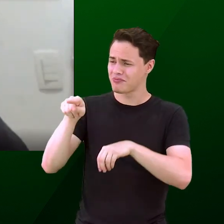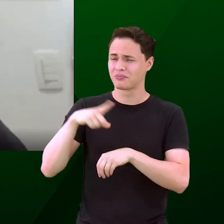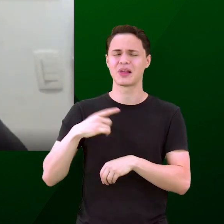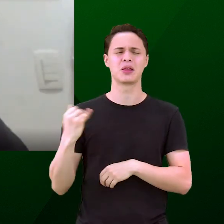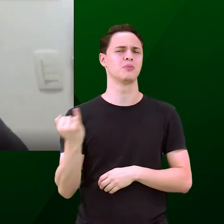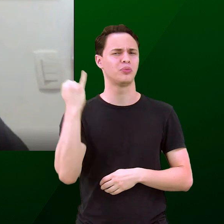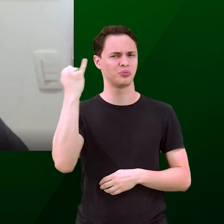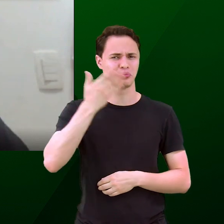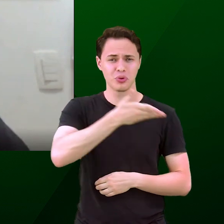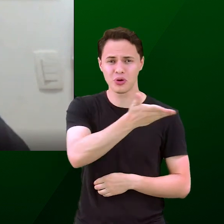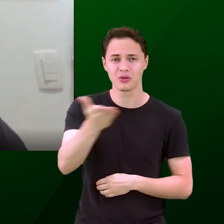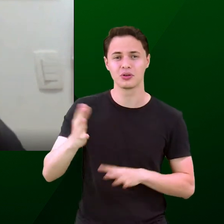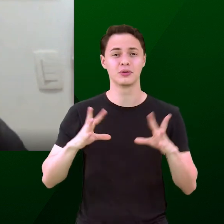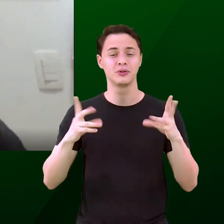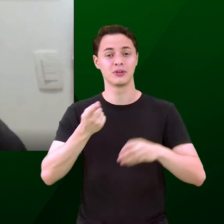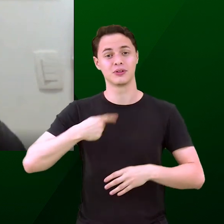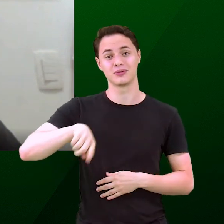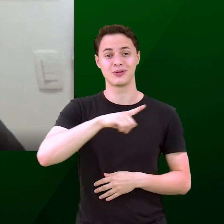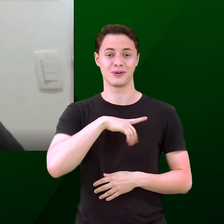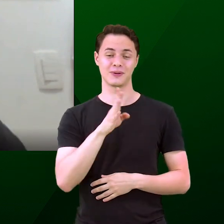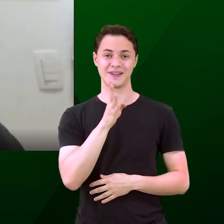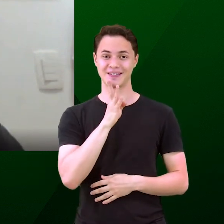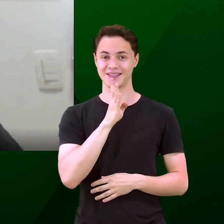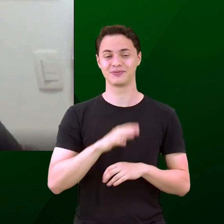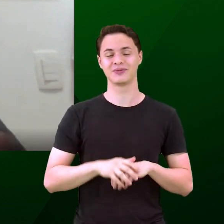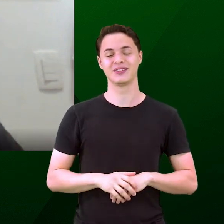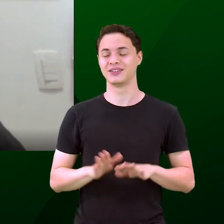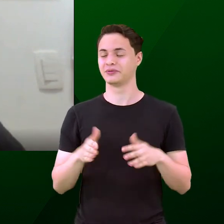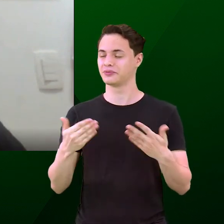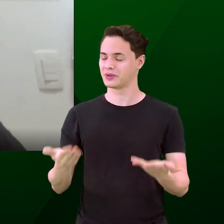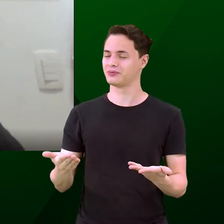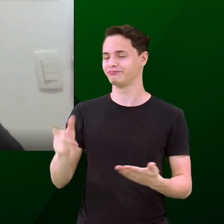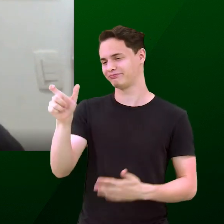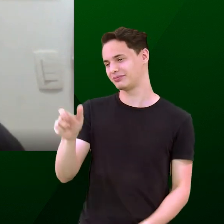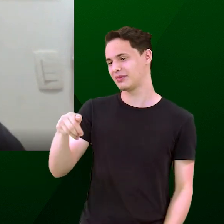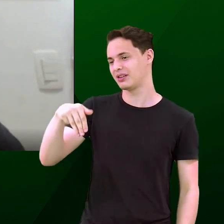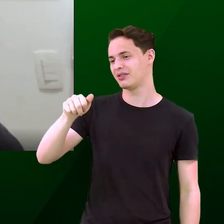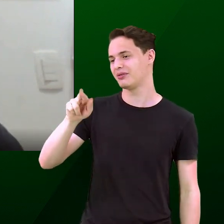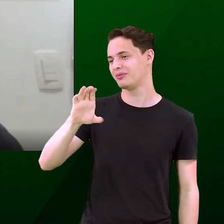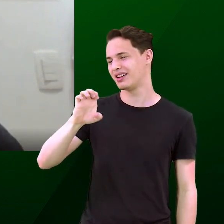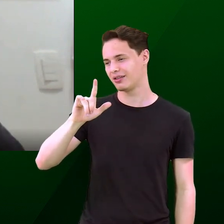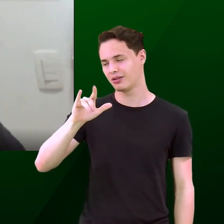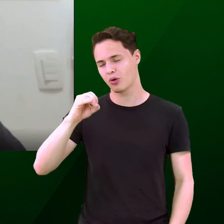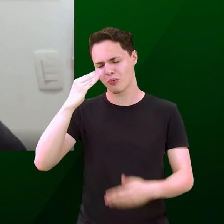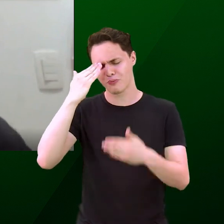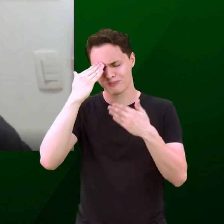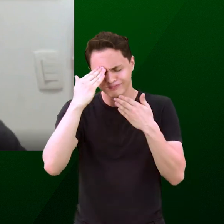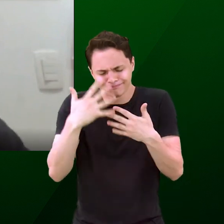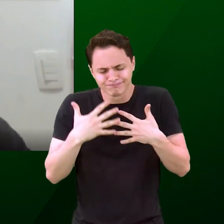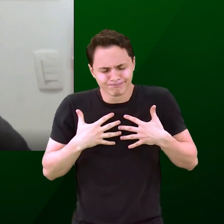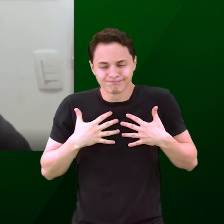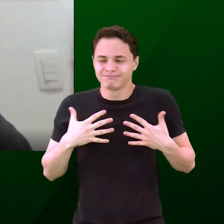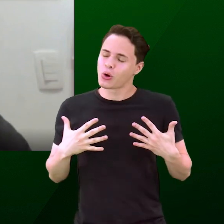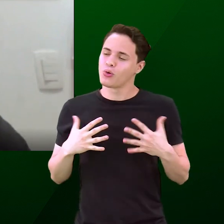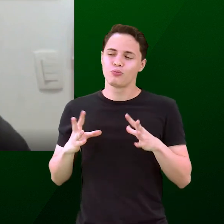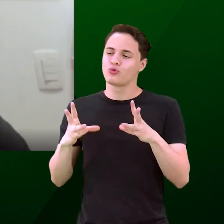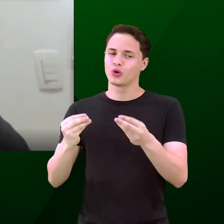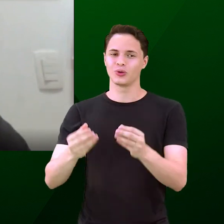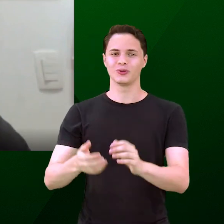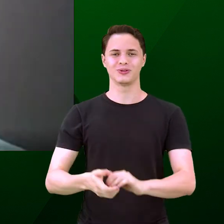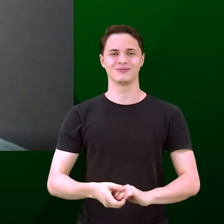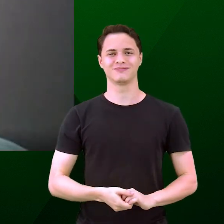irradia nessa energia, né? Toda é ação e reação, é física, né, pessoal? Bater o calcanhar, essa energia vai ter